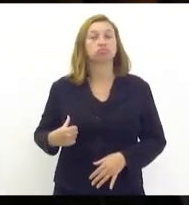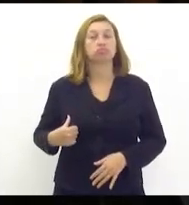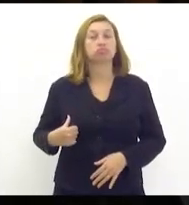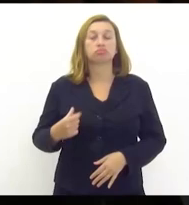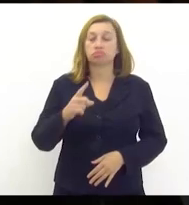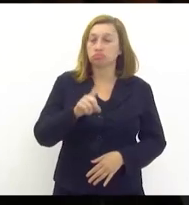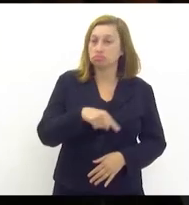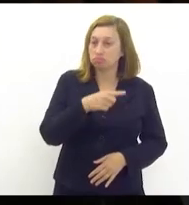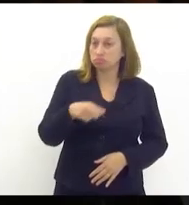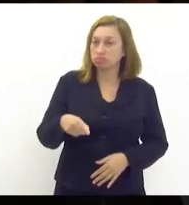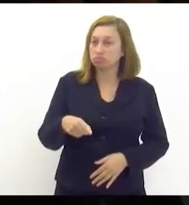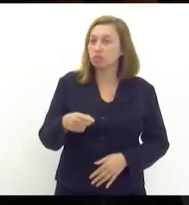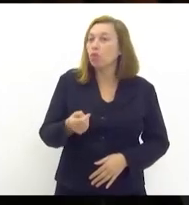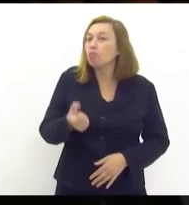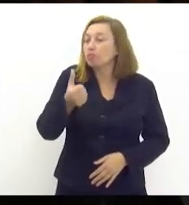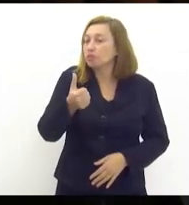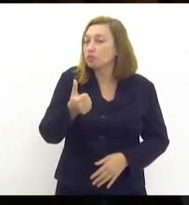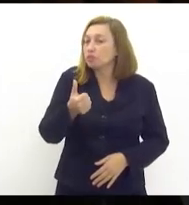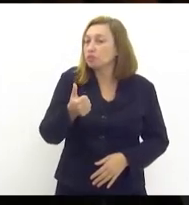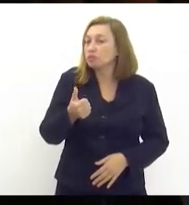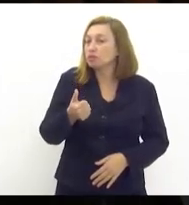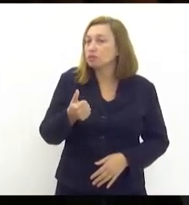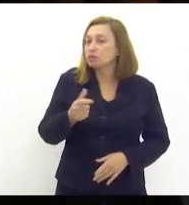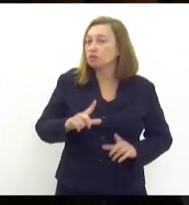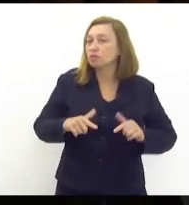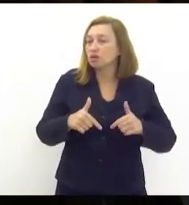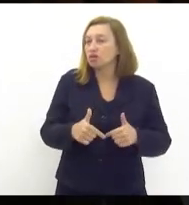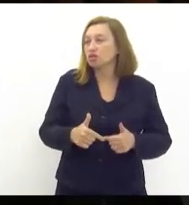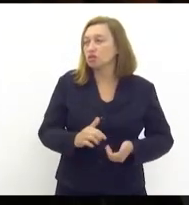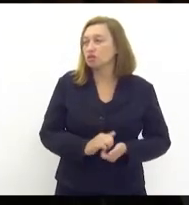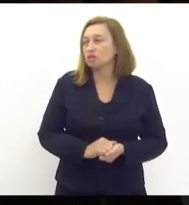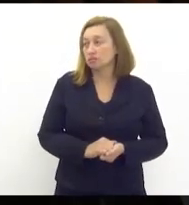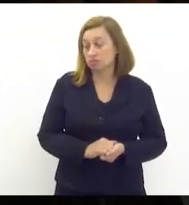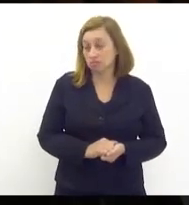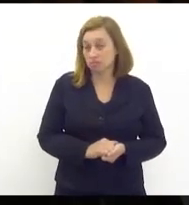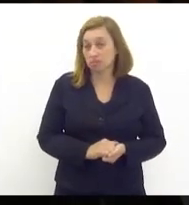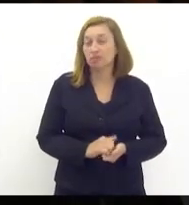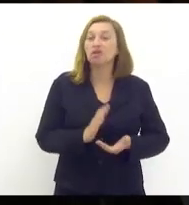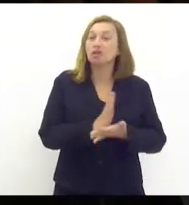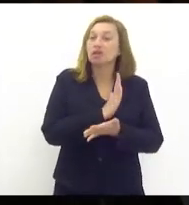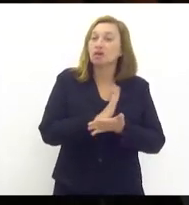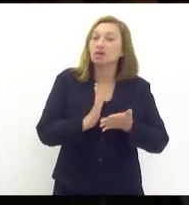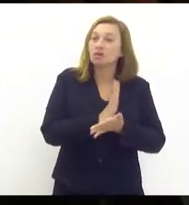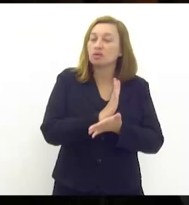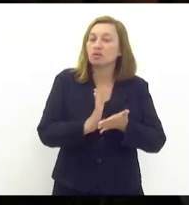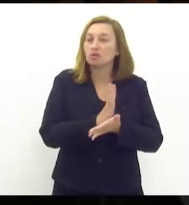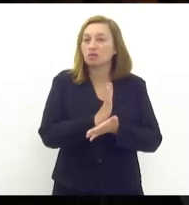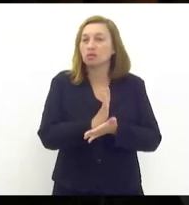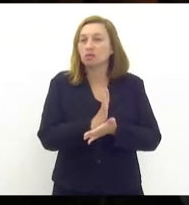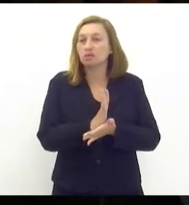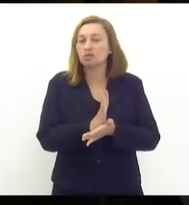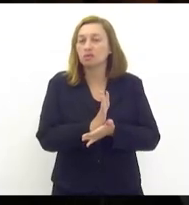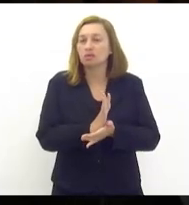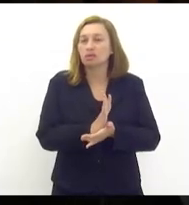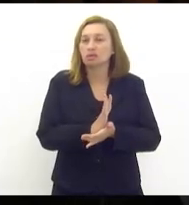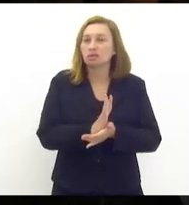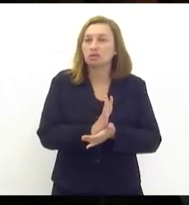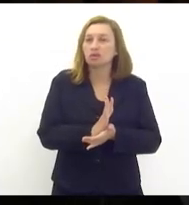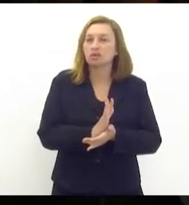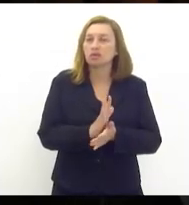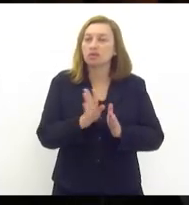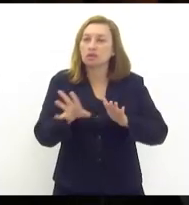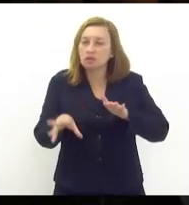anulando um pouco desse efeito positivo que a bolsa significa então eu fiz algumas emendas retirando algumas